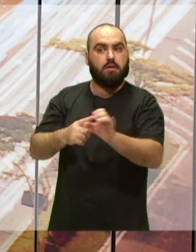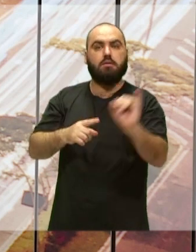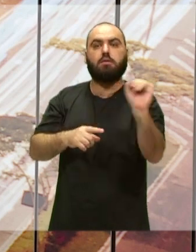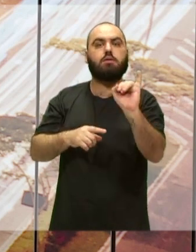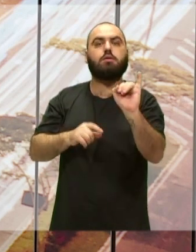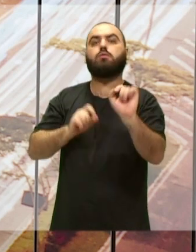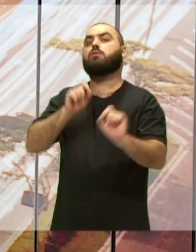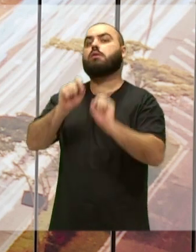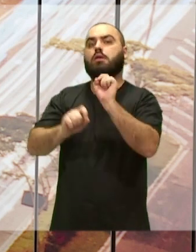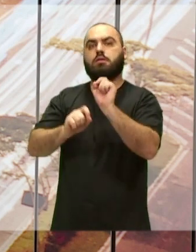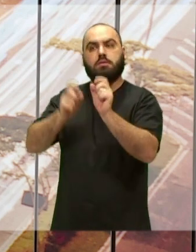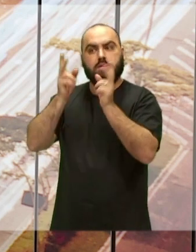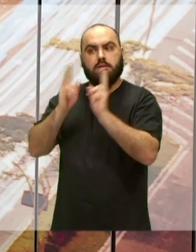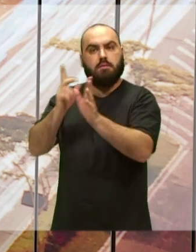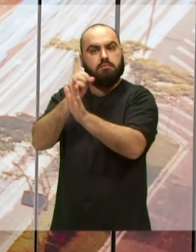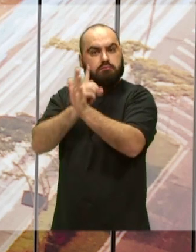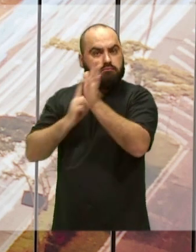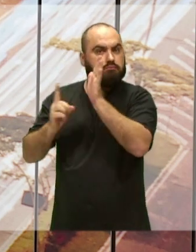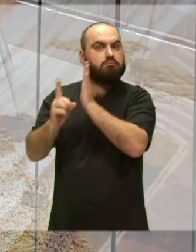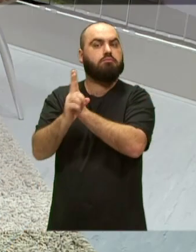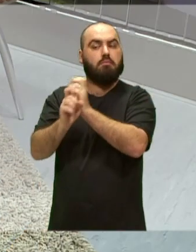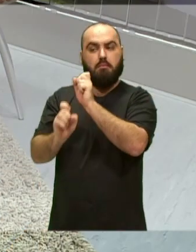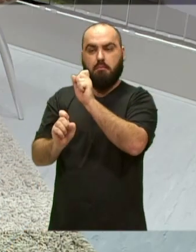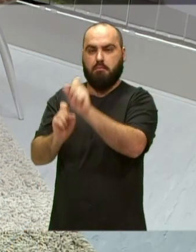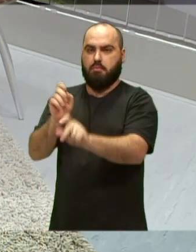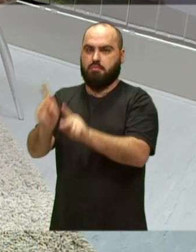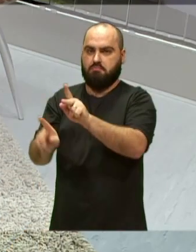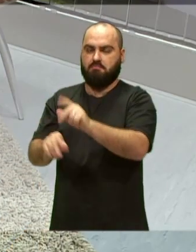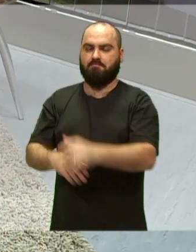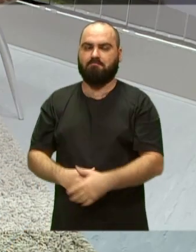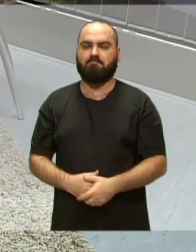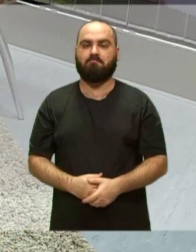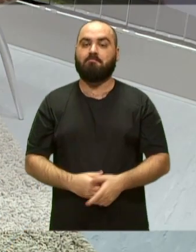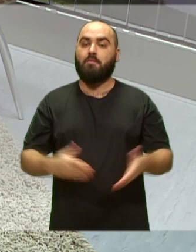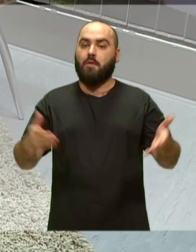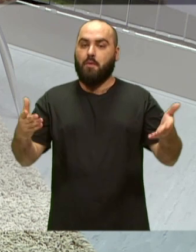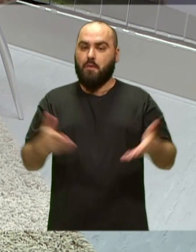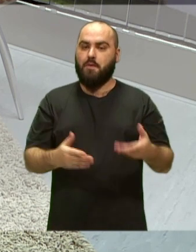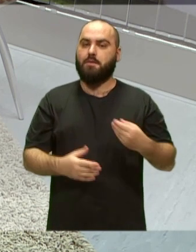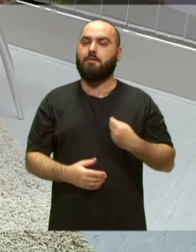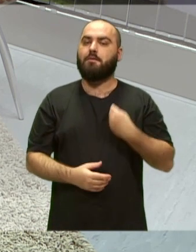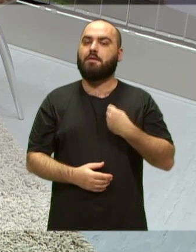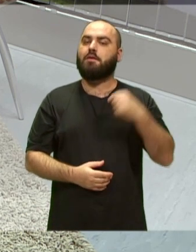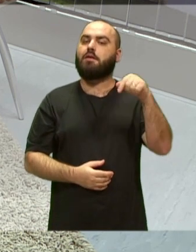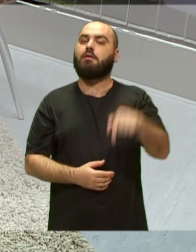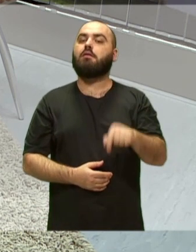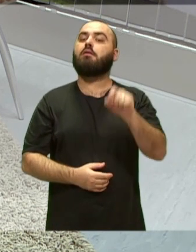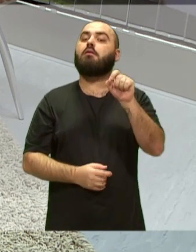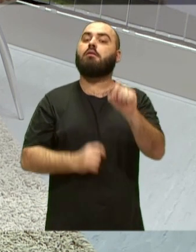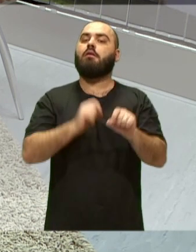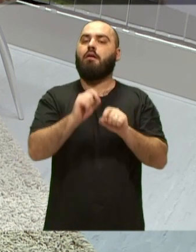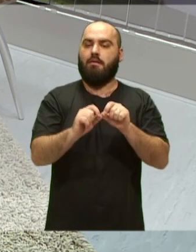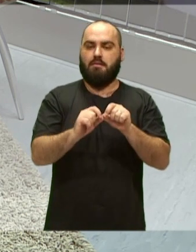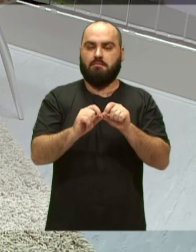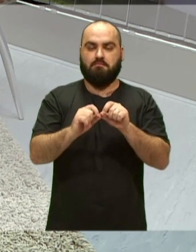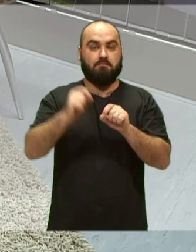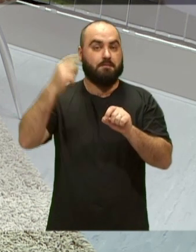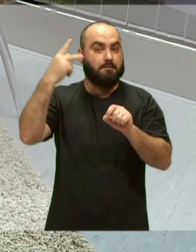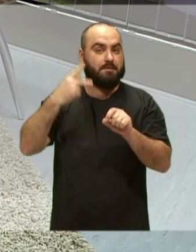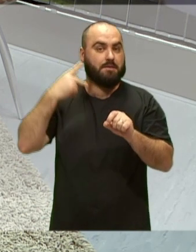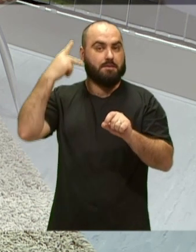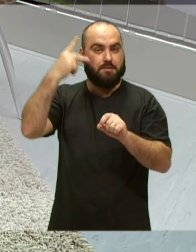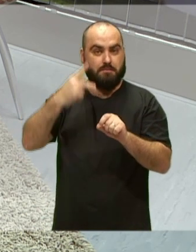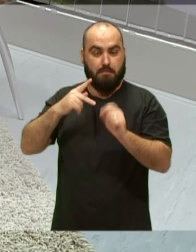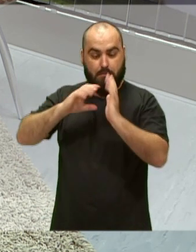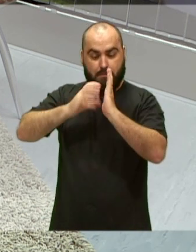prioridade no interesse público hoje está conosco aqui no estúdio de TV Carlo Antônio Vicente o vereador